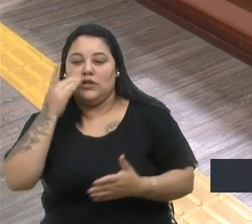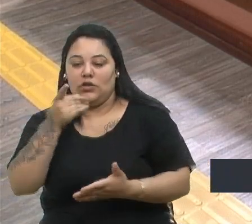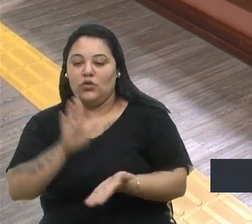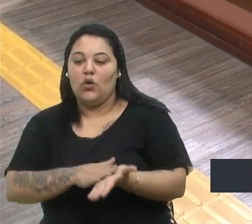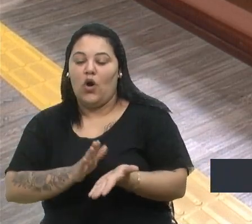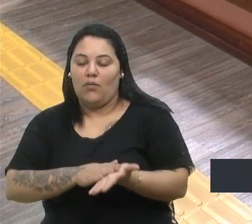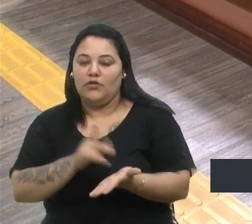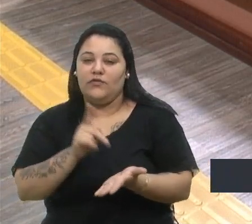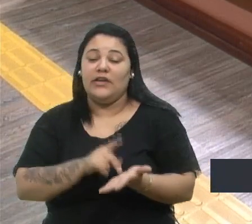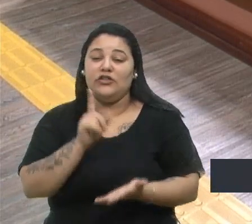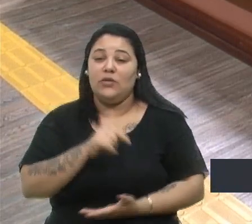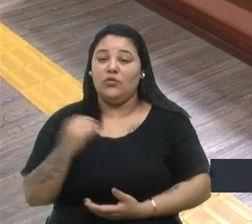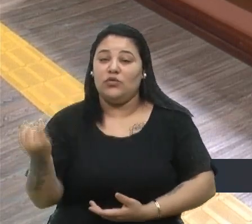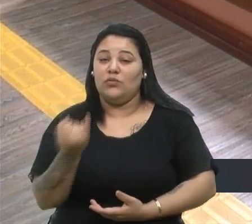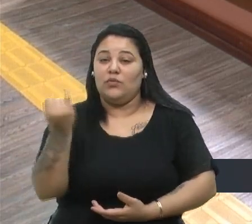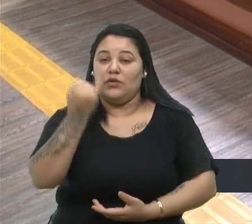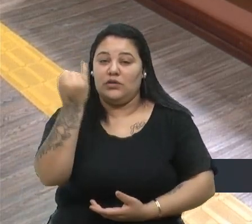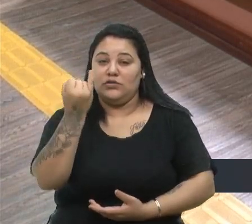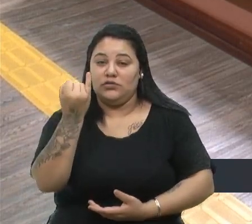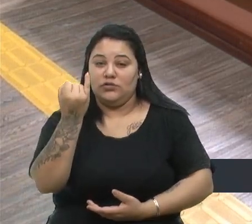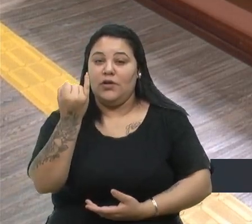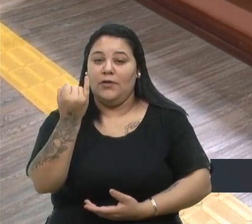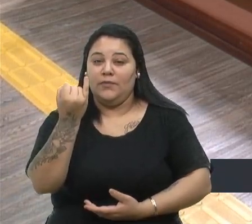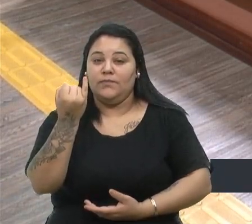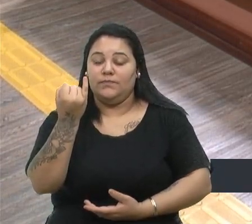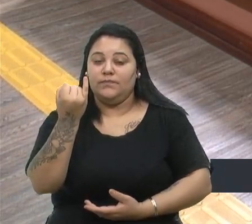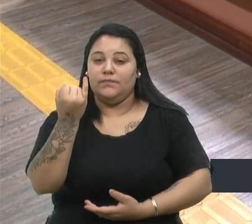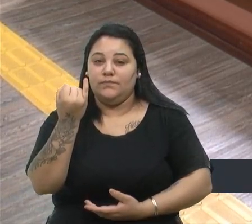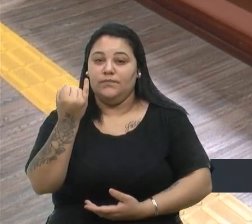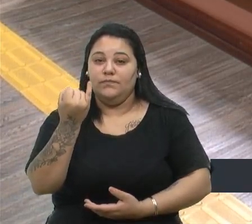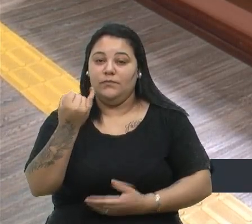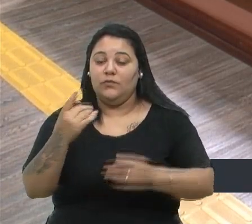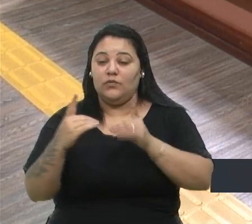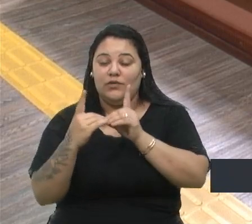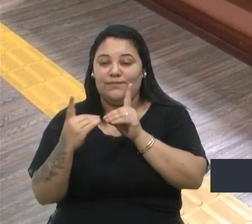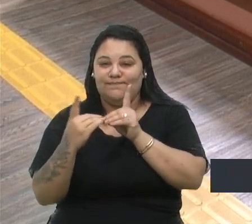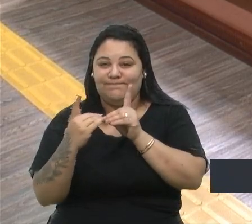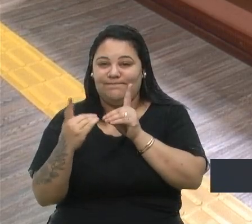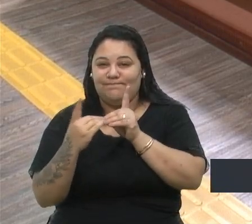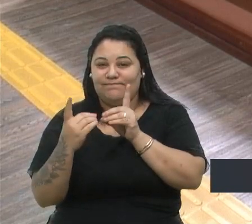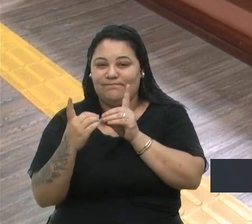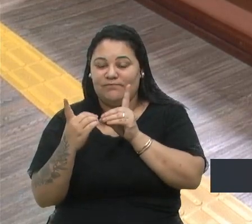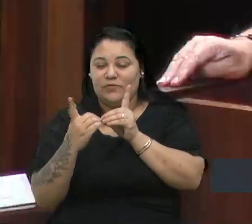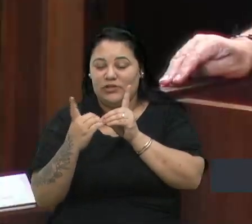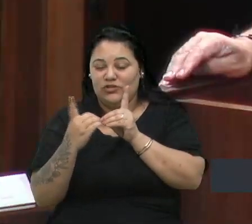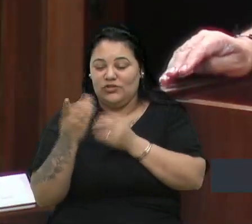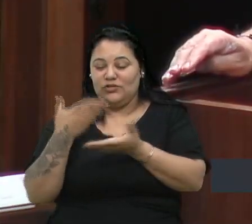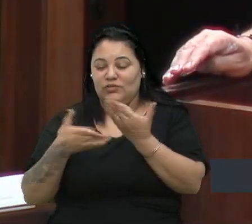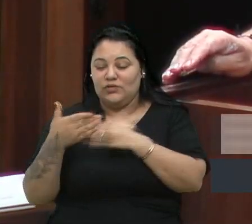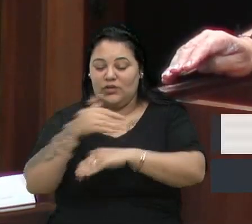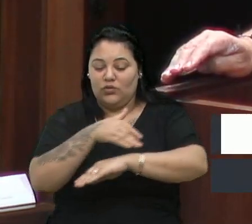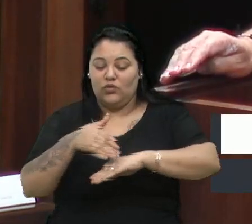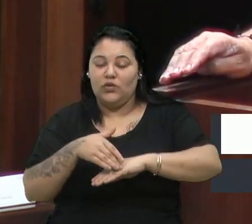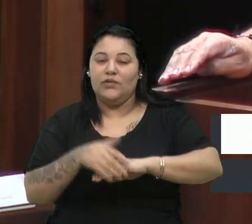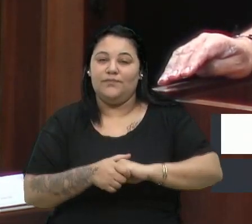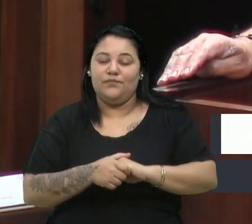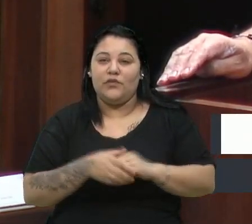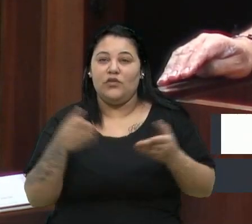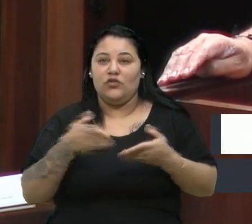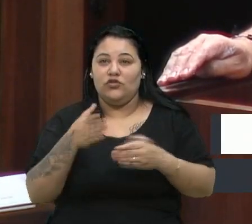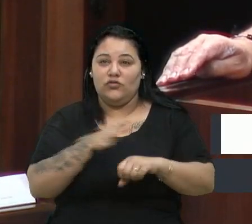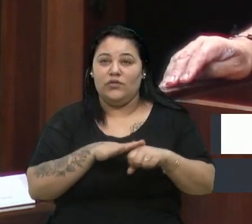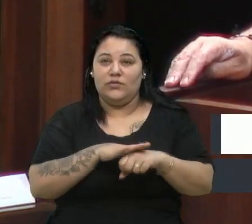isso é muito importante, essa questão do consultório na rua. A gente vai debater hoje moradores em situação de rua. Isso não